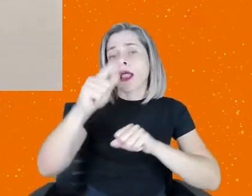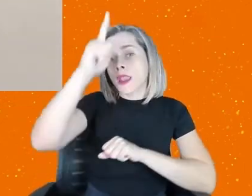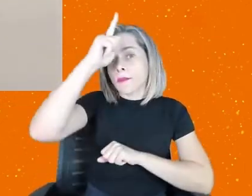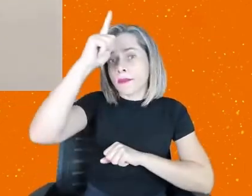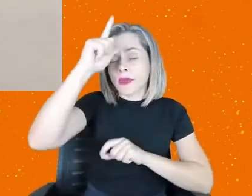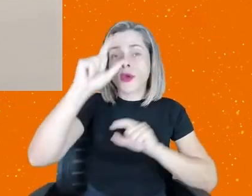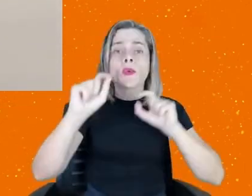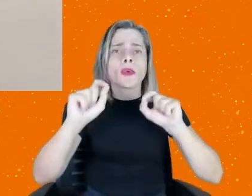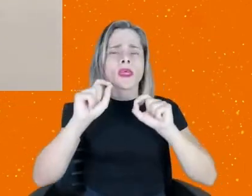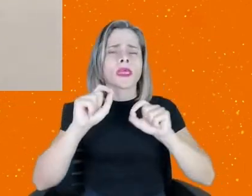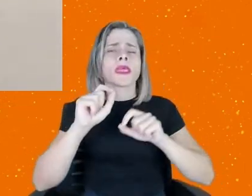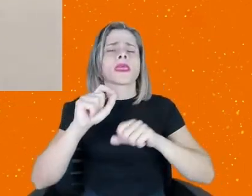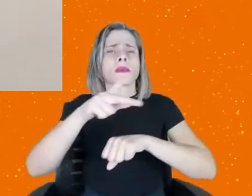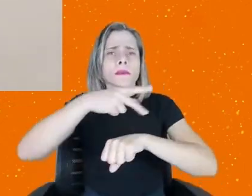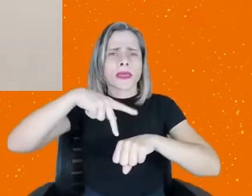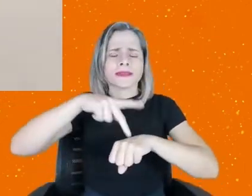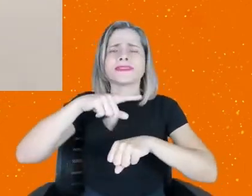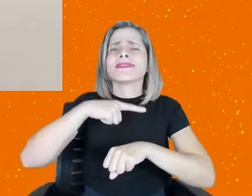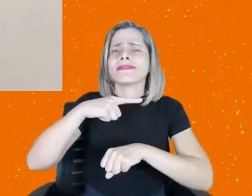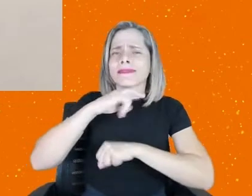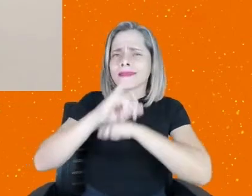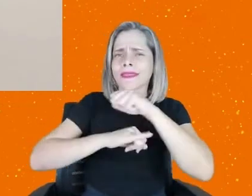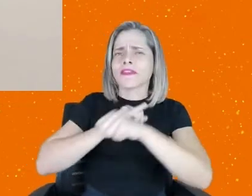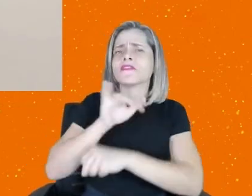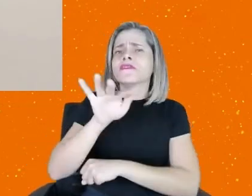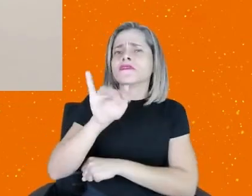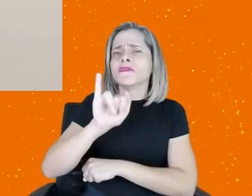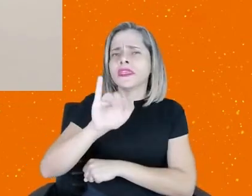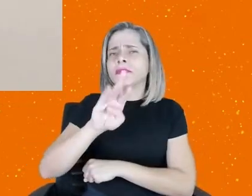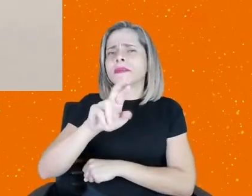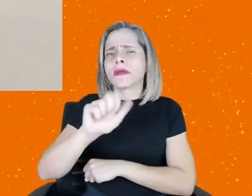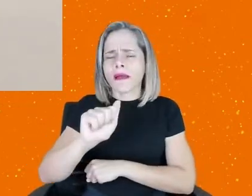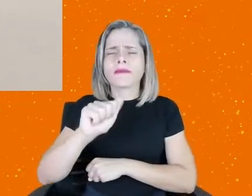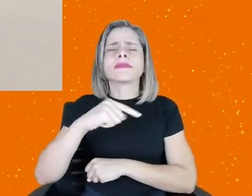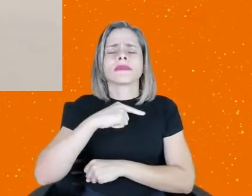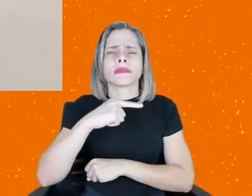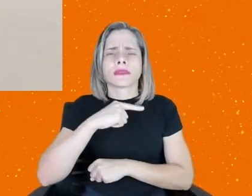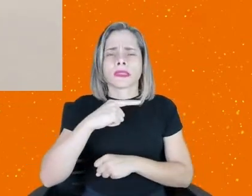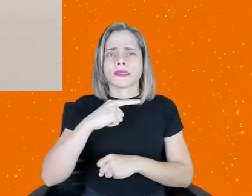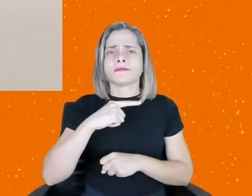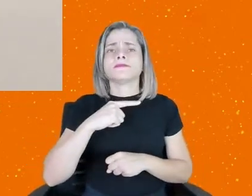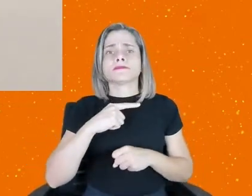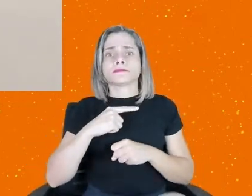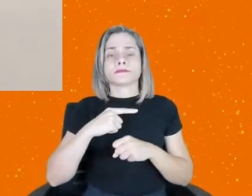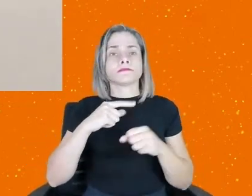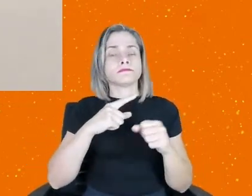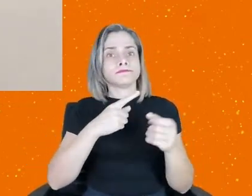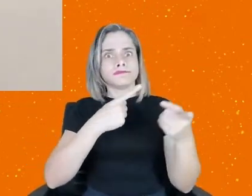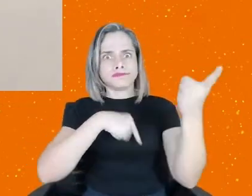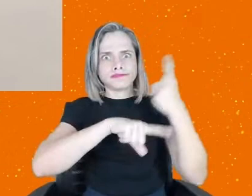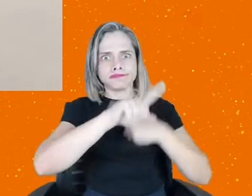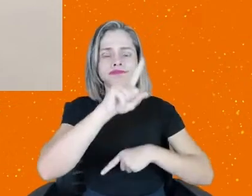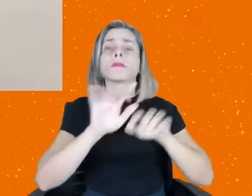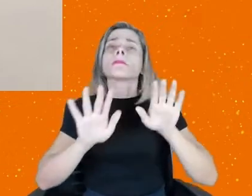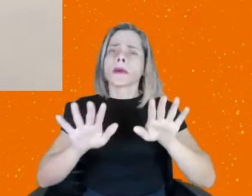conectado mas só que tem operações de thc é importante exatamente o que tem muita aguenta residência ainda é